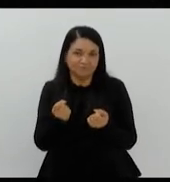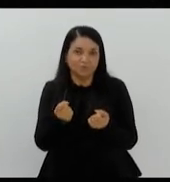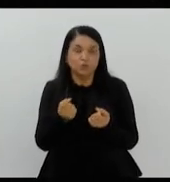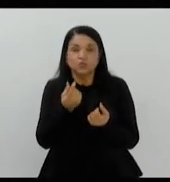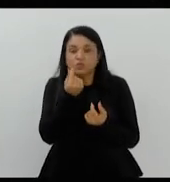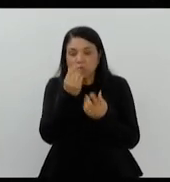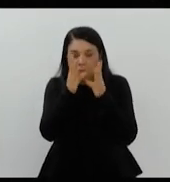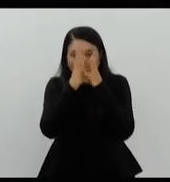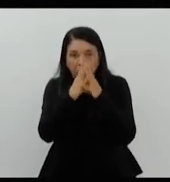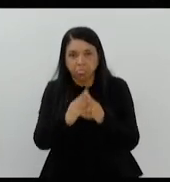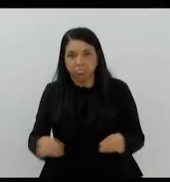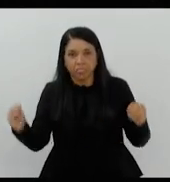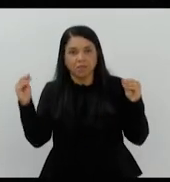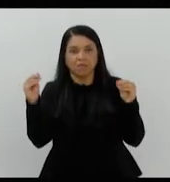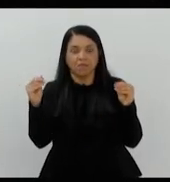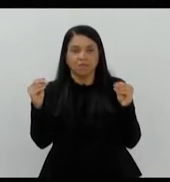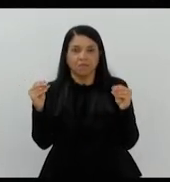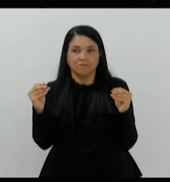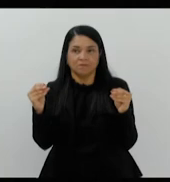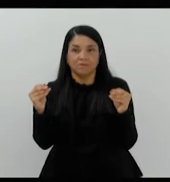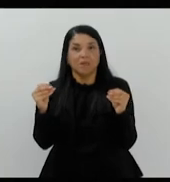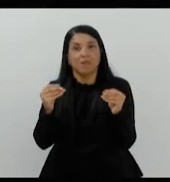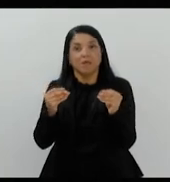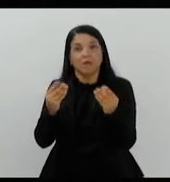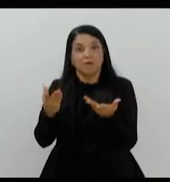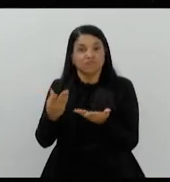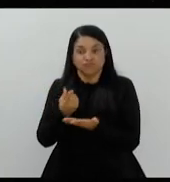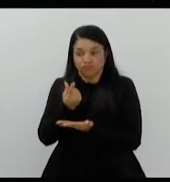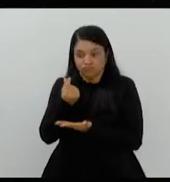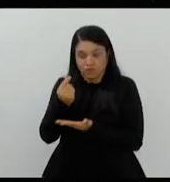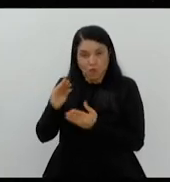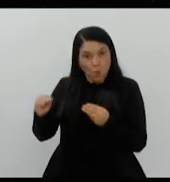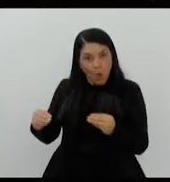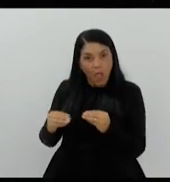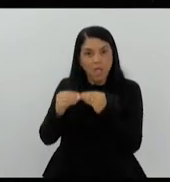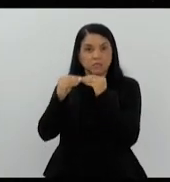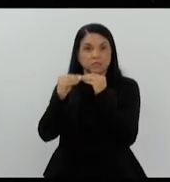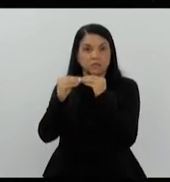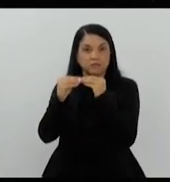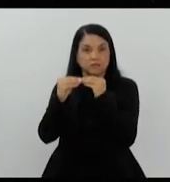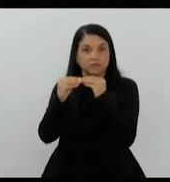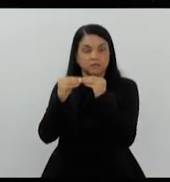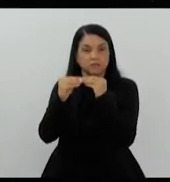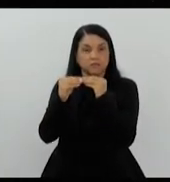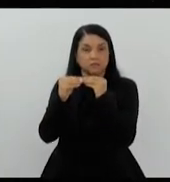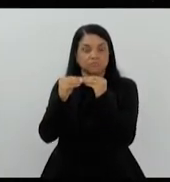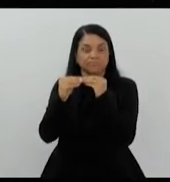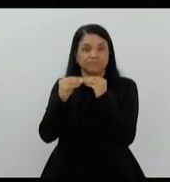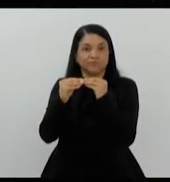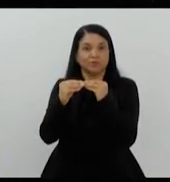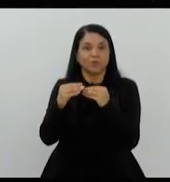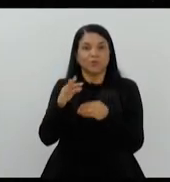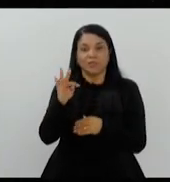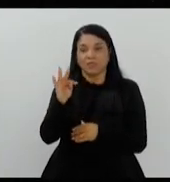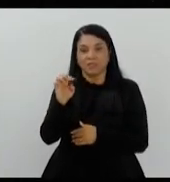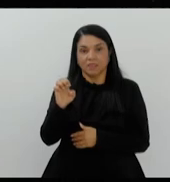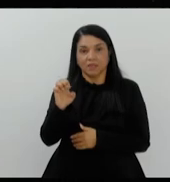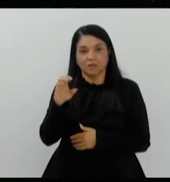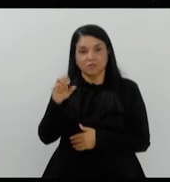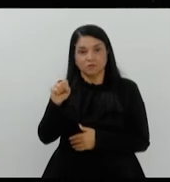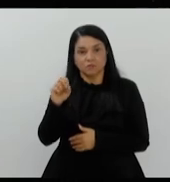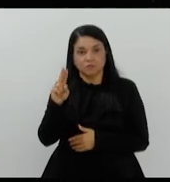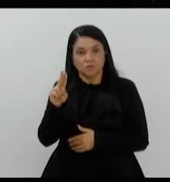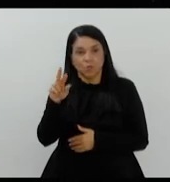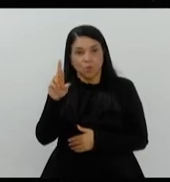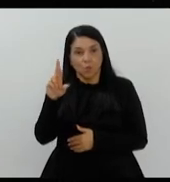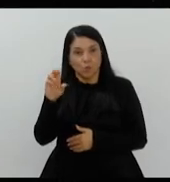evaporou-se. A conta foi aprovada, um dinheiro extraordinário daquele, entra na fonte tesouro, todos os